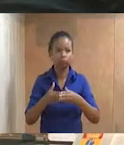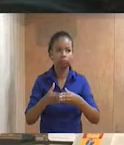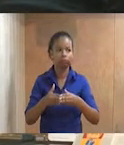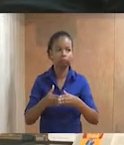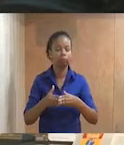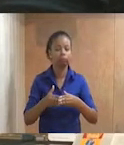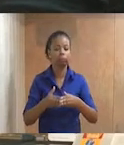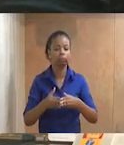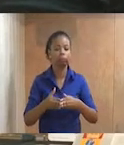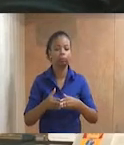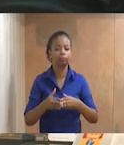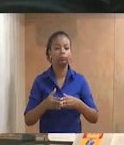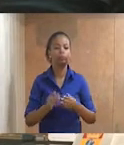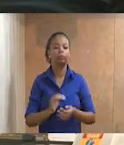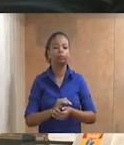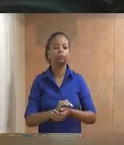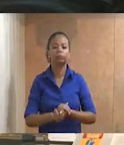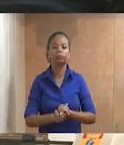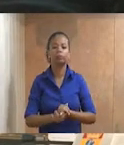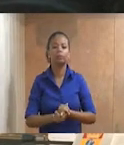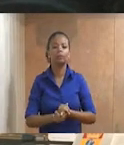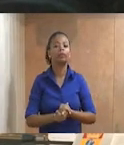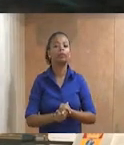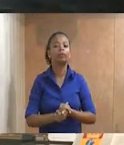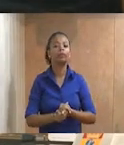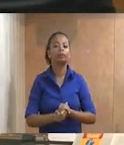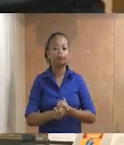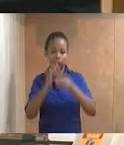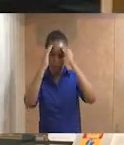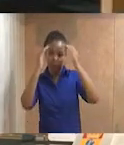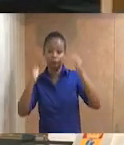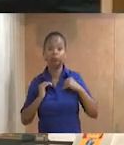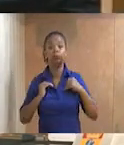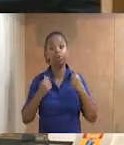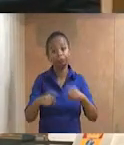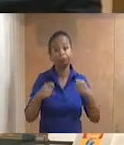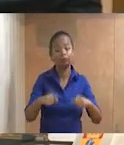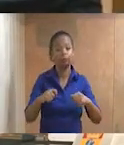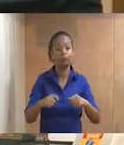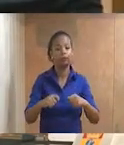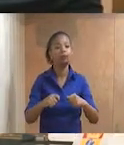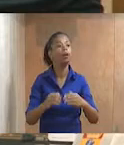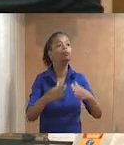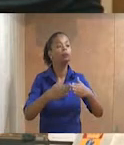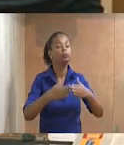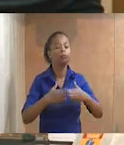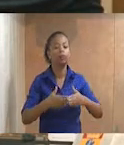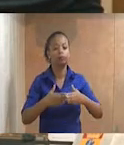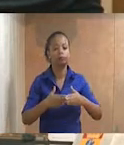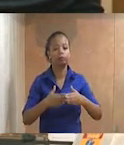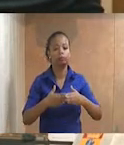Ordem, por gentileza. Ordem, ordem, por gentileza. Por gentileza.